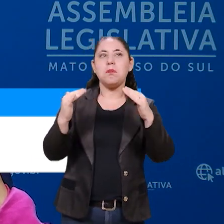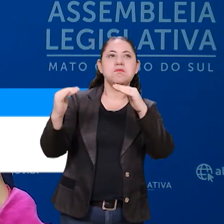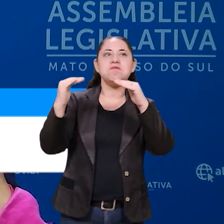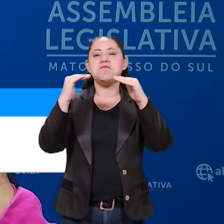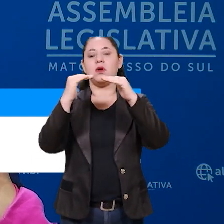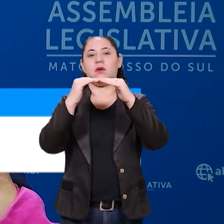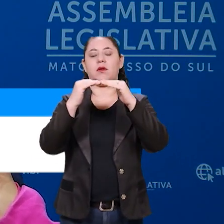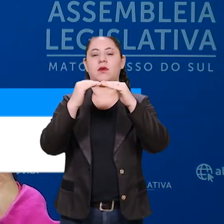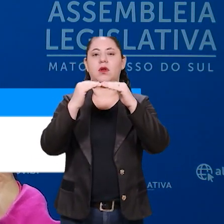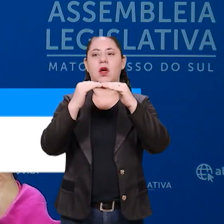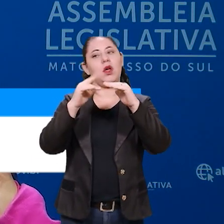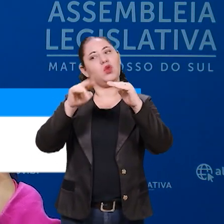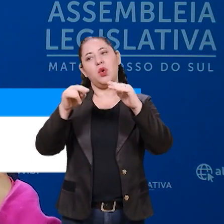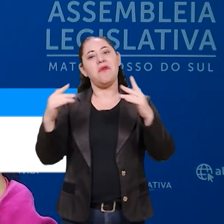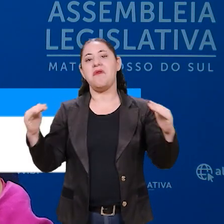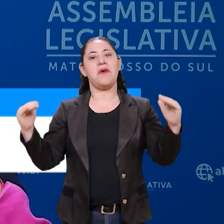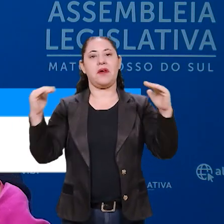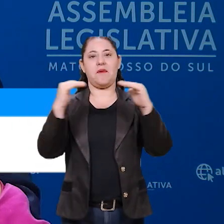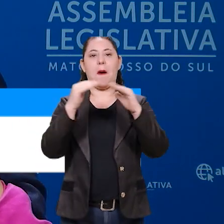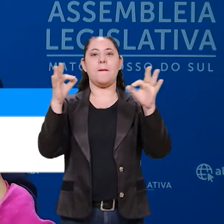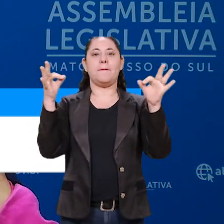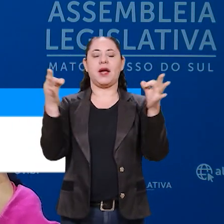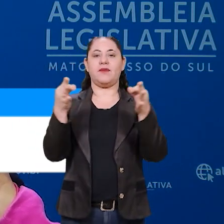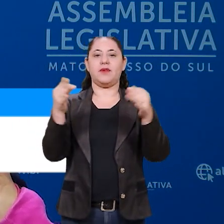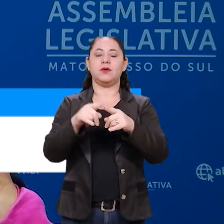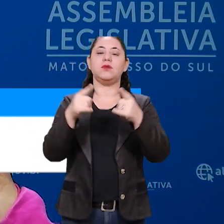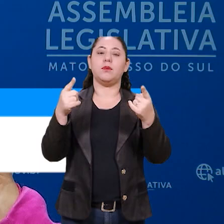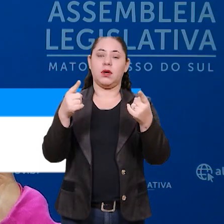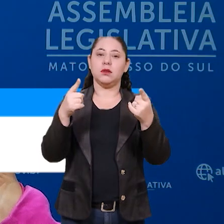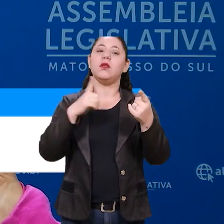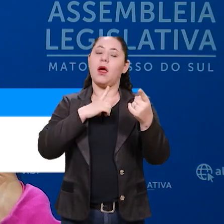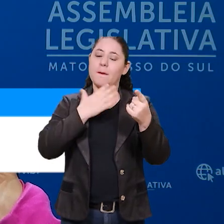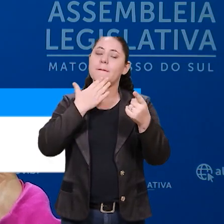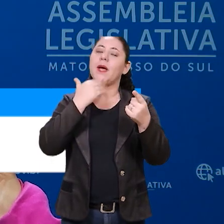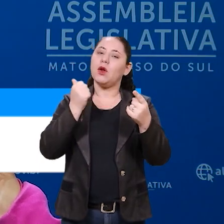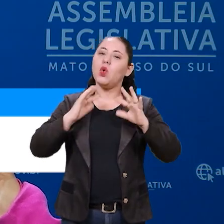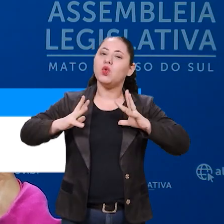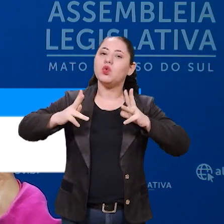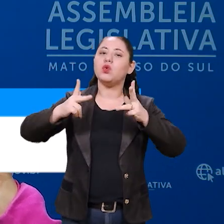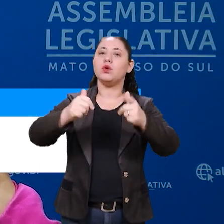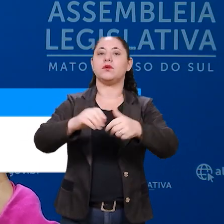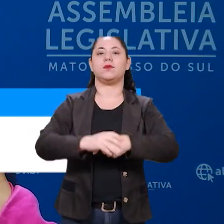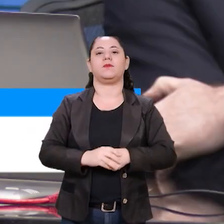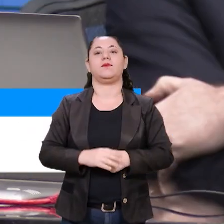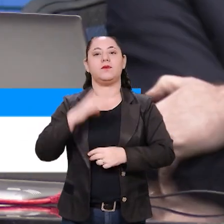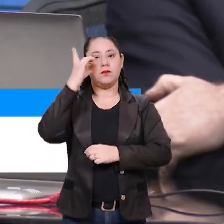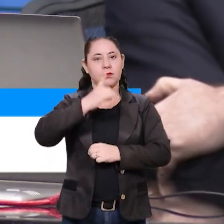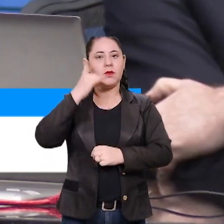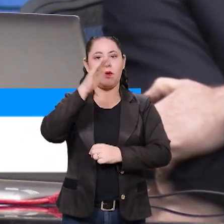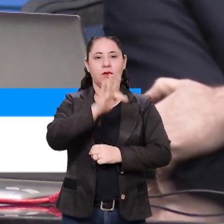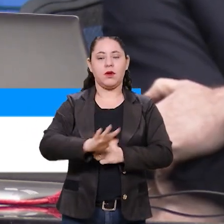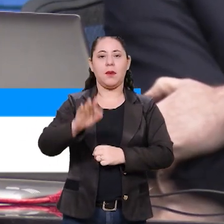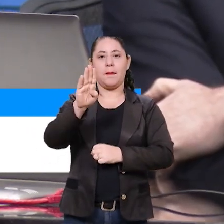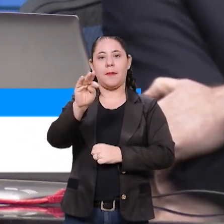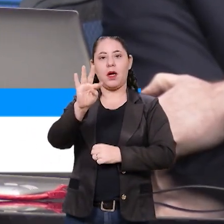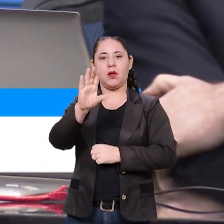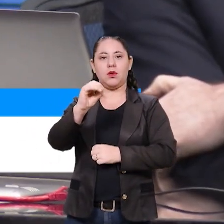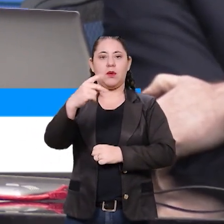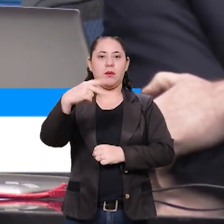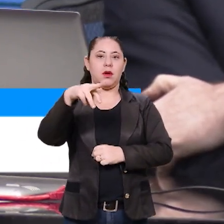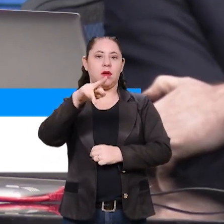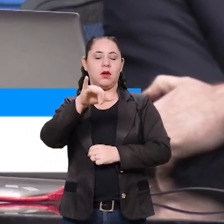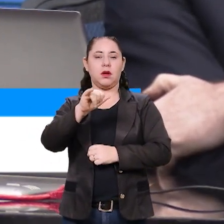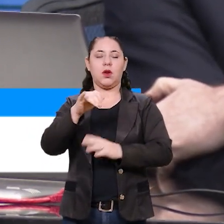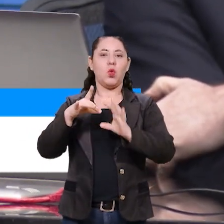menos confortáveis. A gente sabe que nunca vai ser perfeito, mas que tem que melhorar para todos os setores. O deputado federal Beto